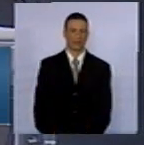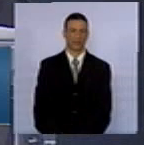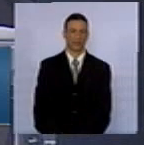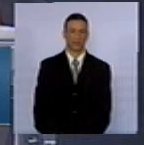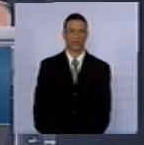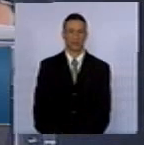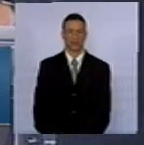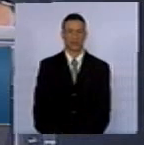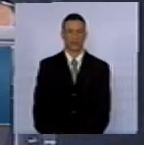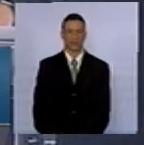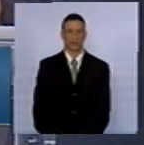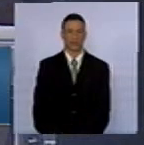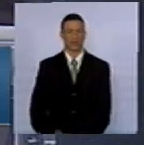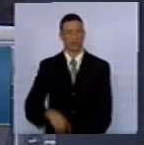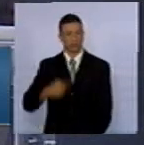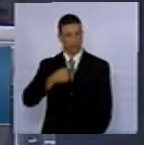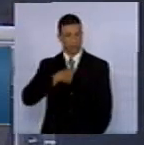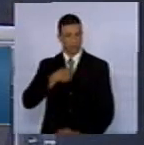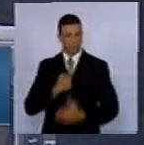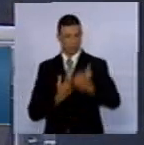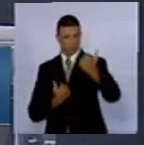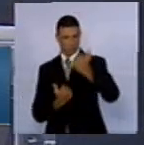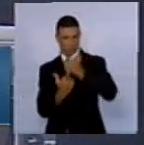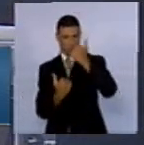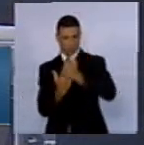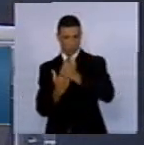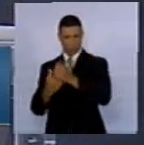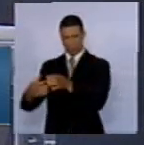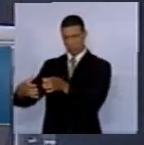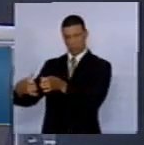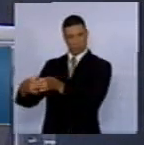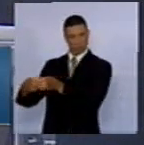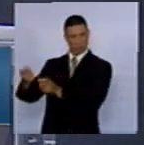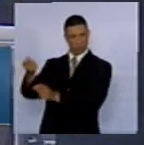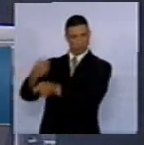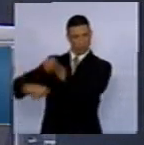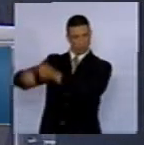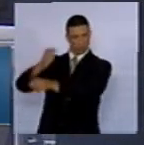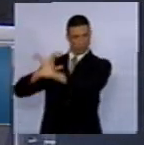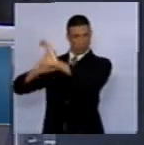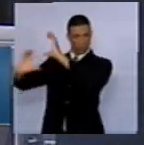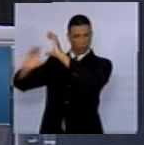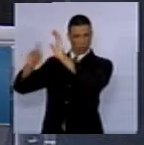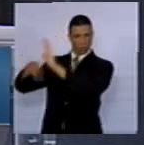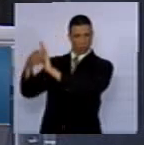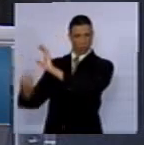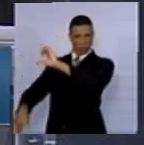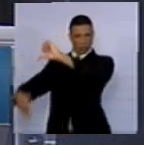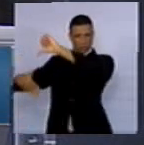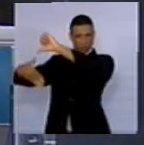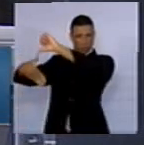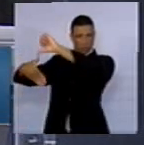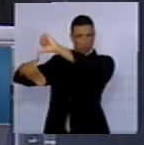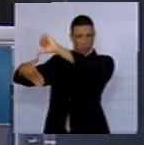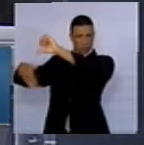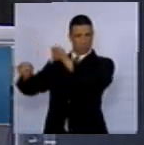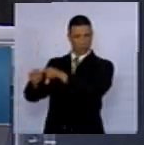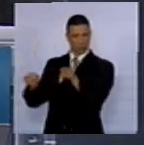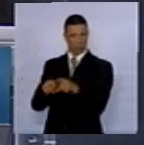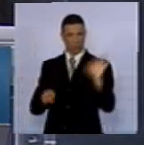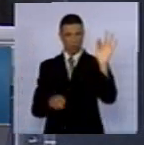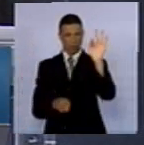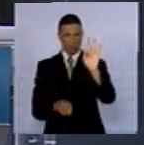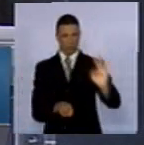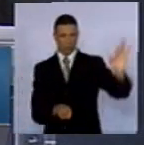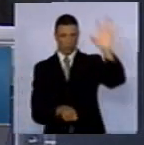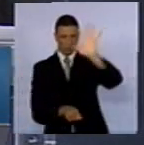eu sou fala em nome da União Latina da economia política de comunicação e fale o nome da Federação Brasileira da